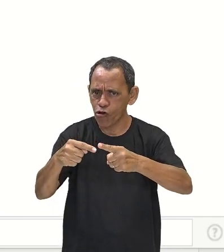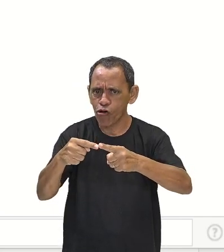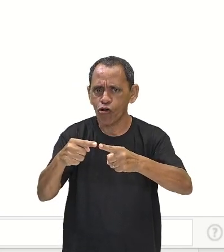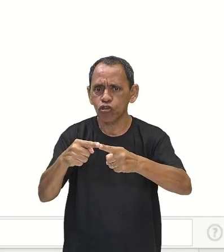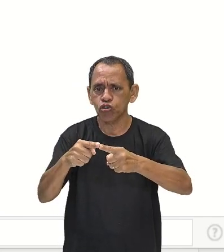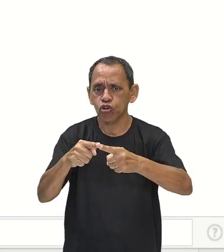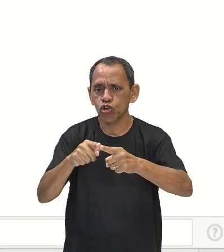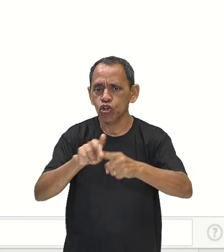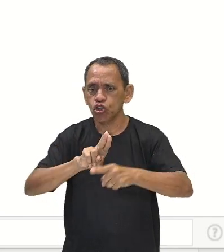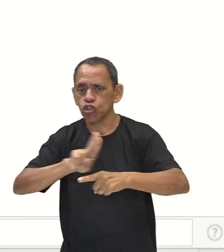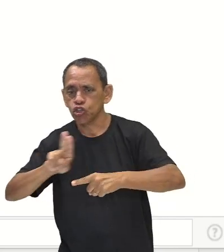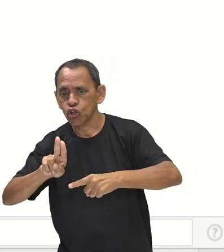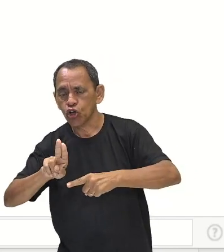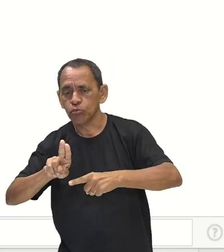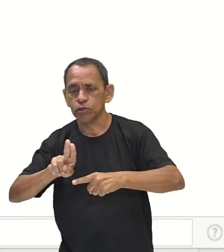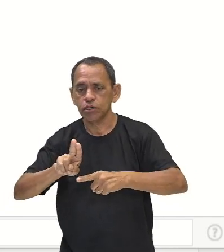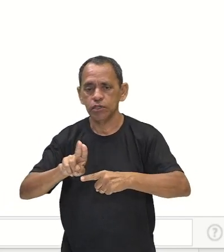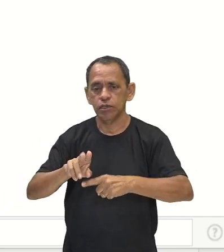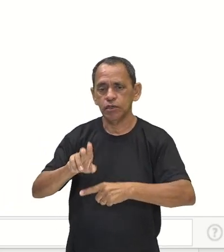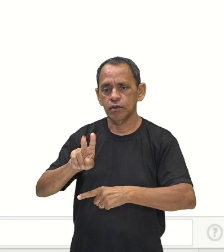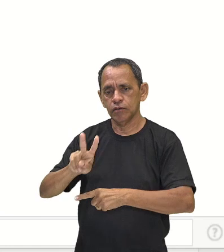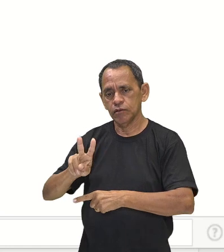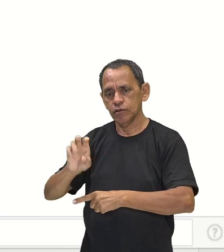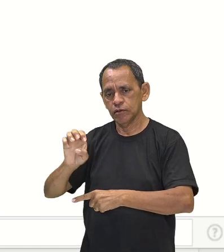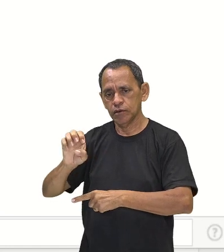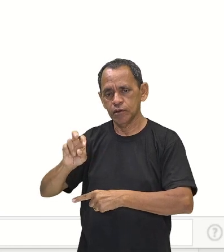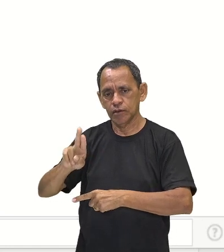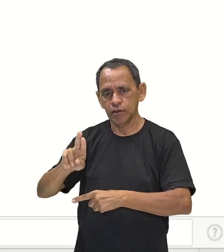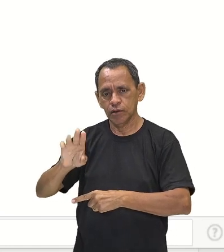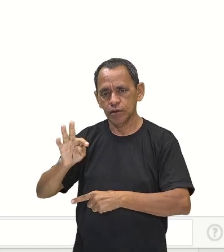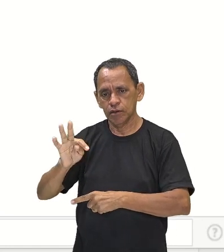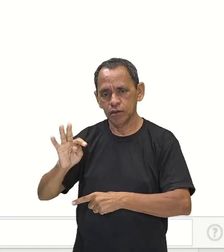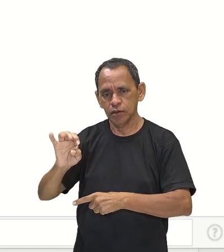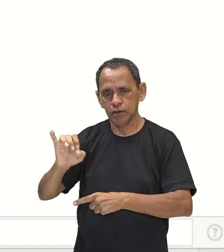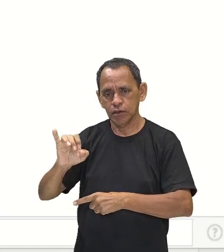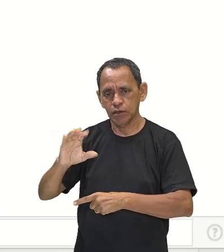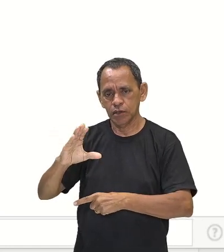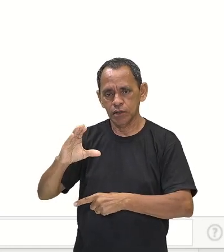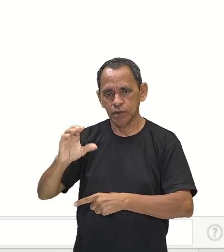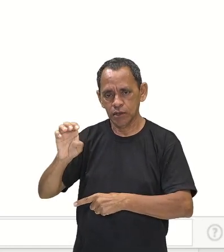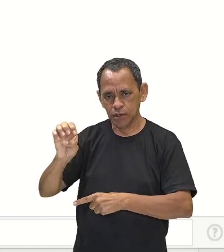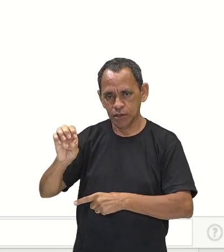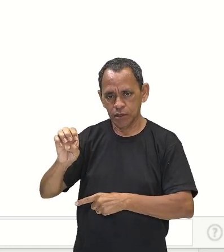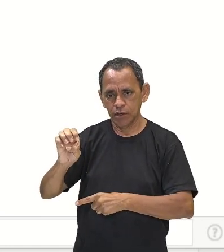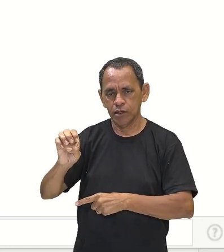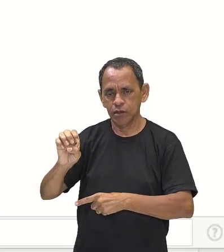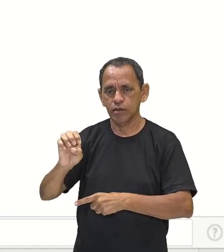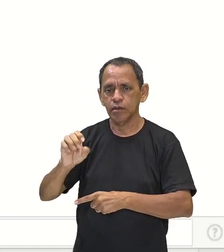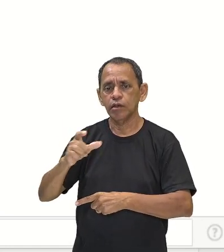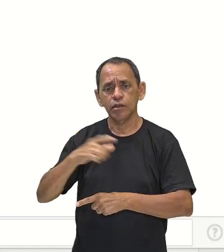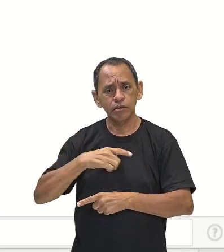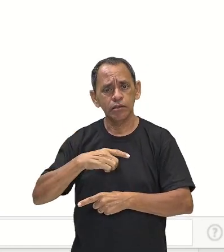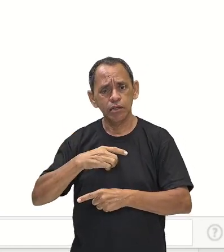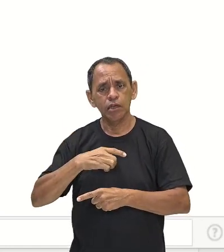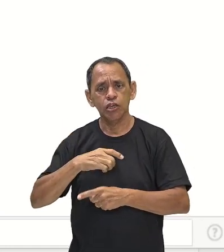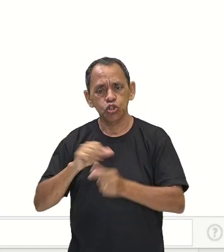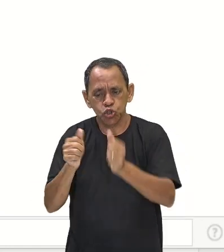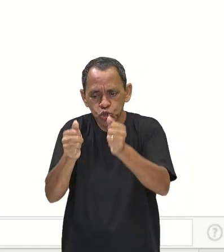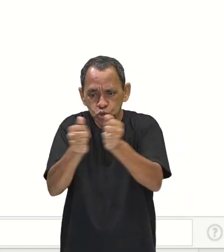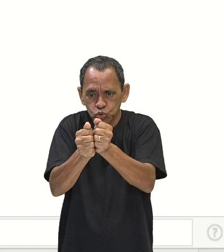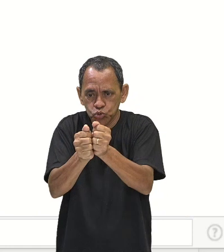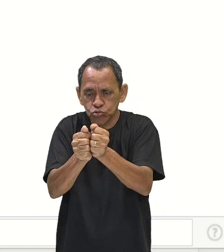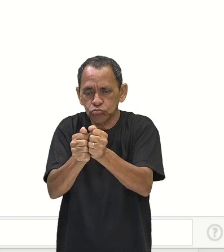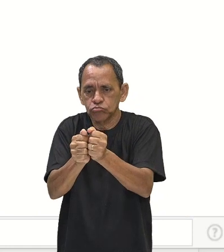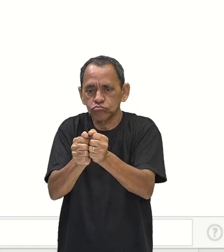vértice aqui. Ou seja, cada vértice compartilha de uma mesma aresta. Então, se nós fôssemos determinar aqui o número de arestas,